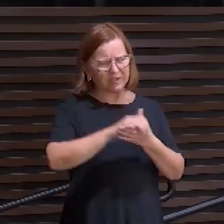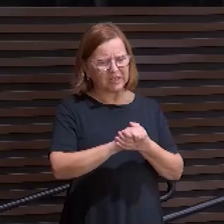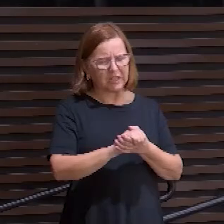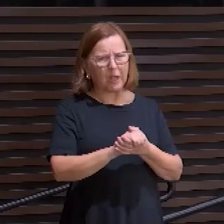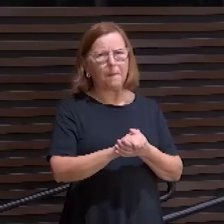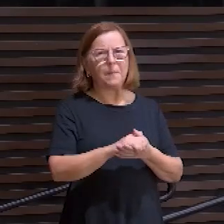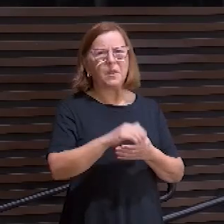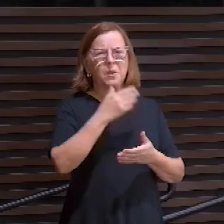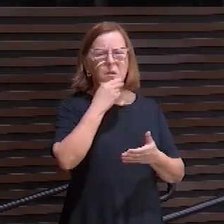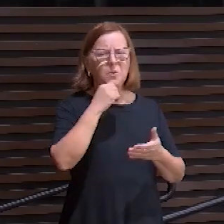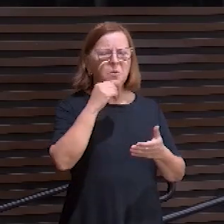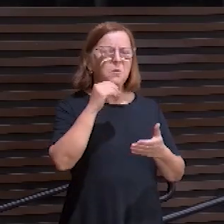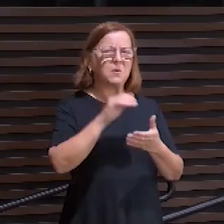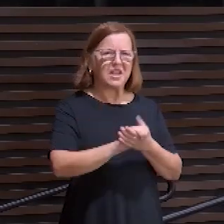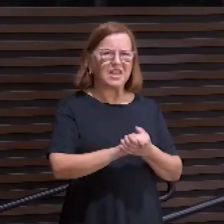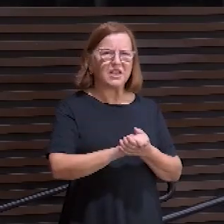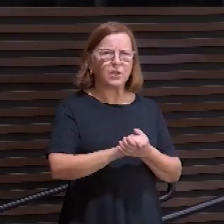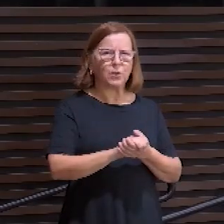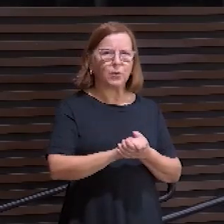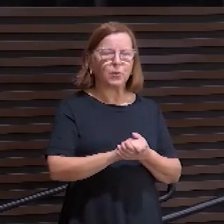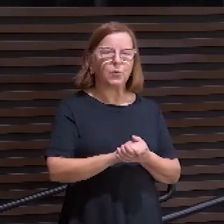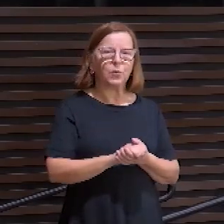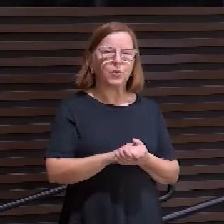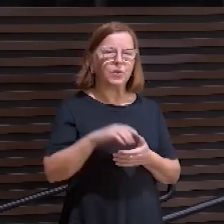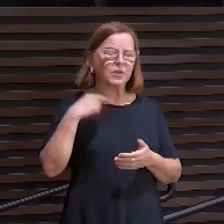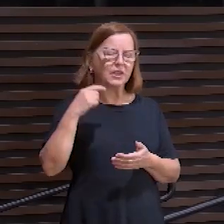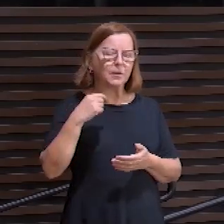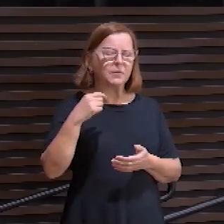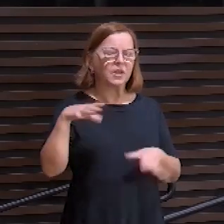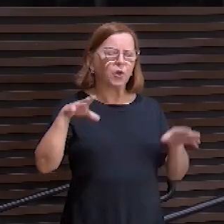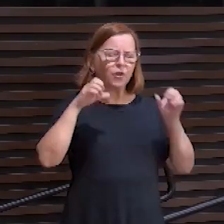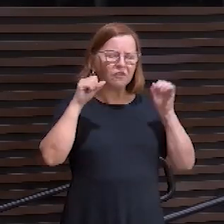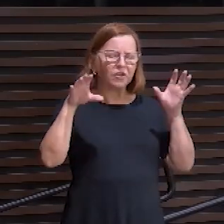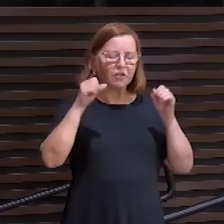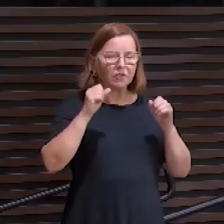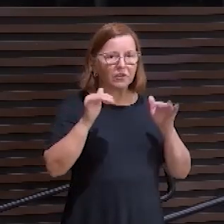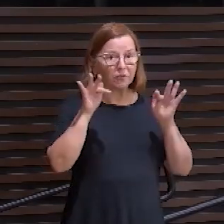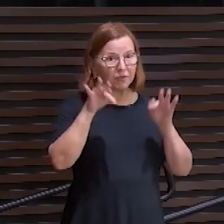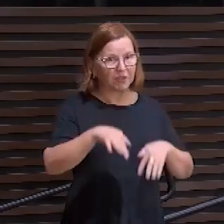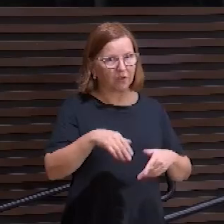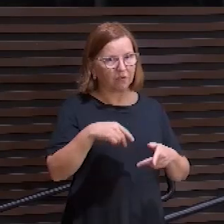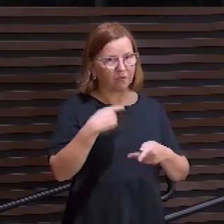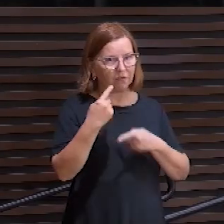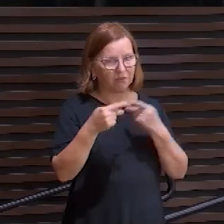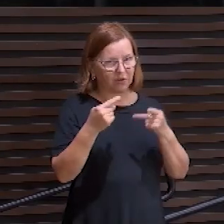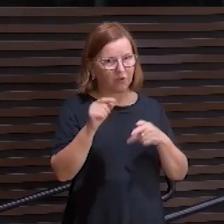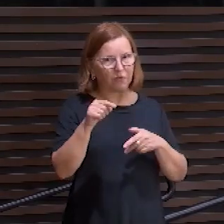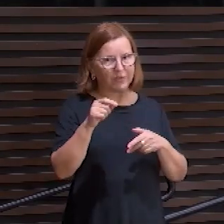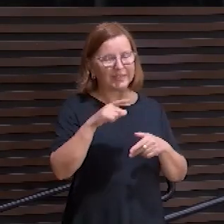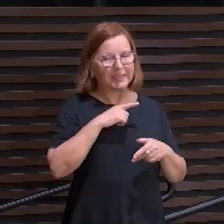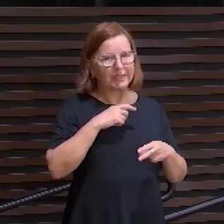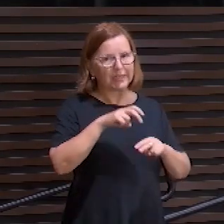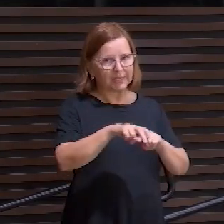ele ouviu. No final ele disse, você tem razão.